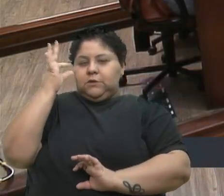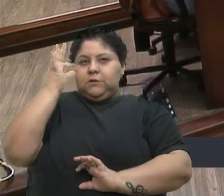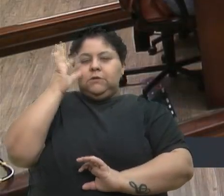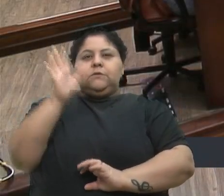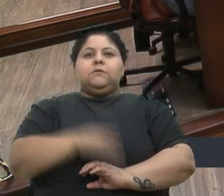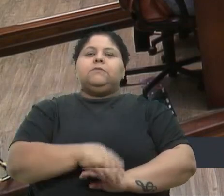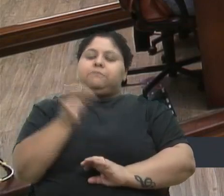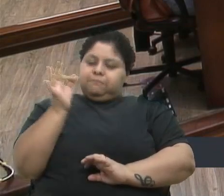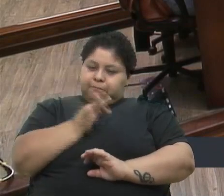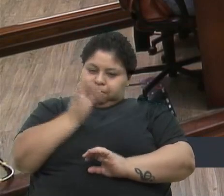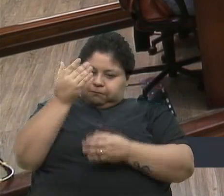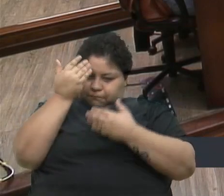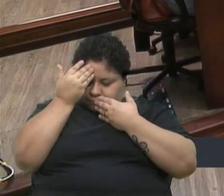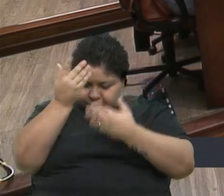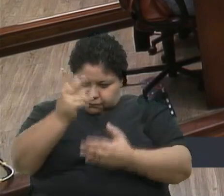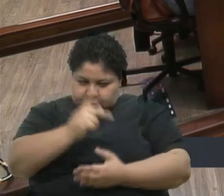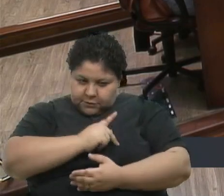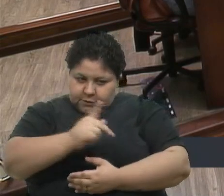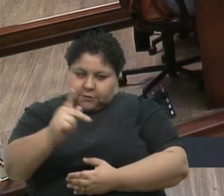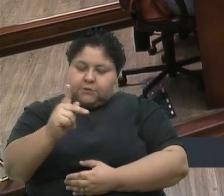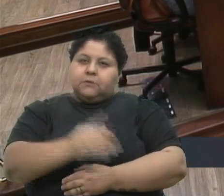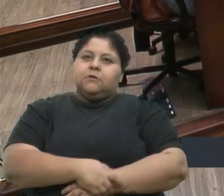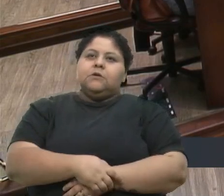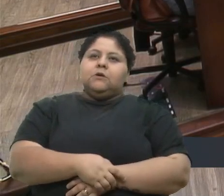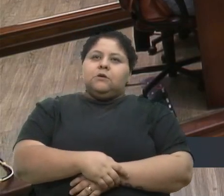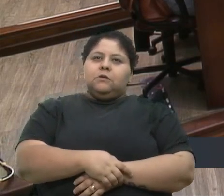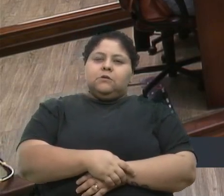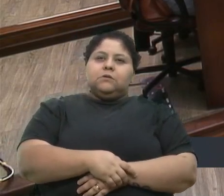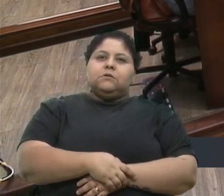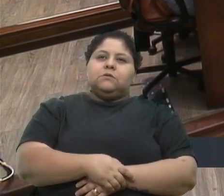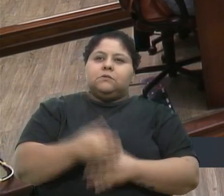Obrigado, senhor presidente. Obrigado, vereador Zanquim.